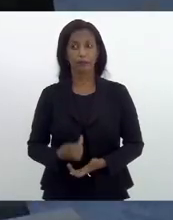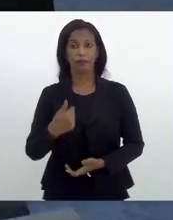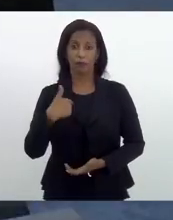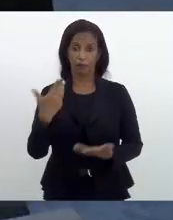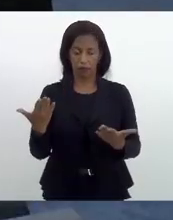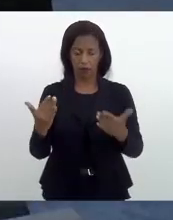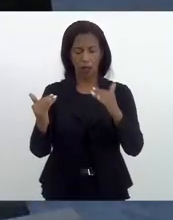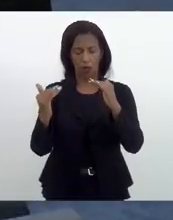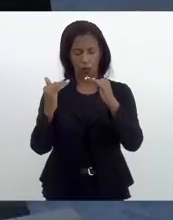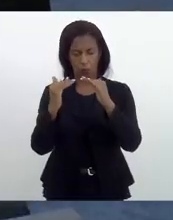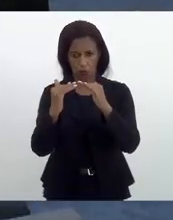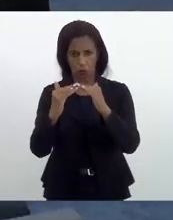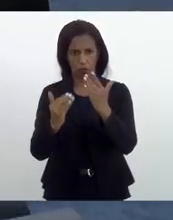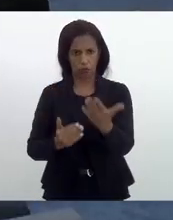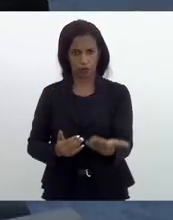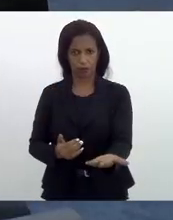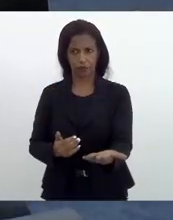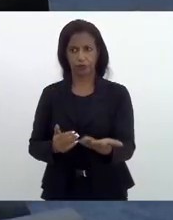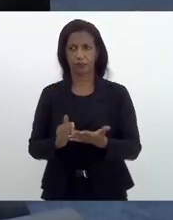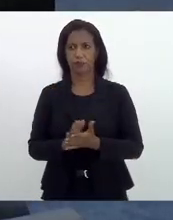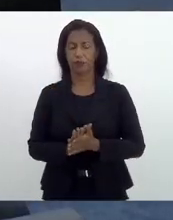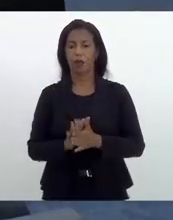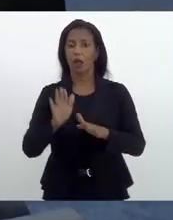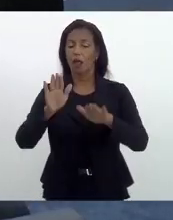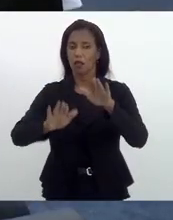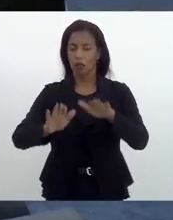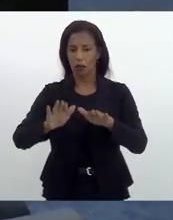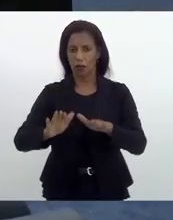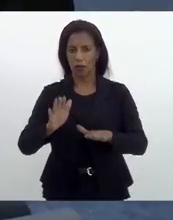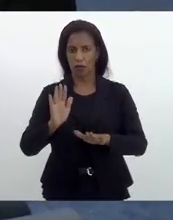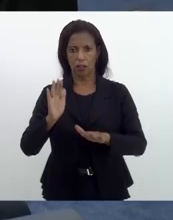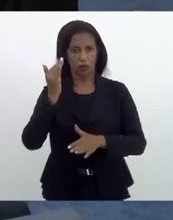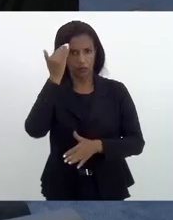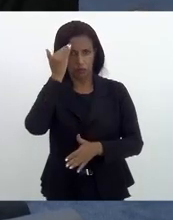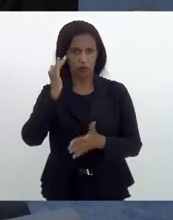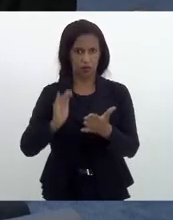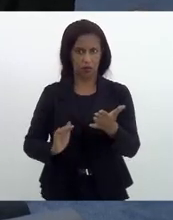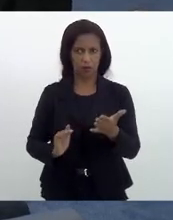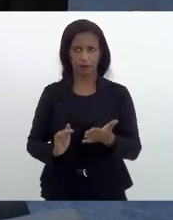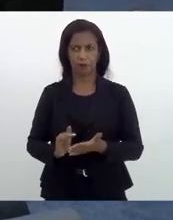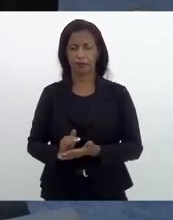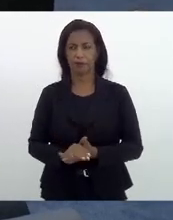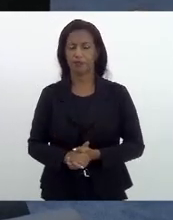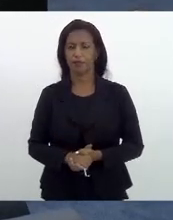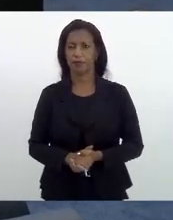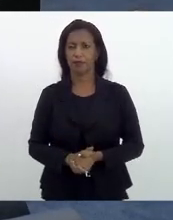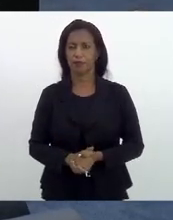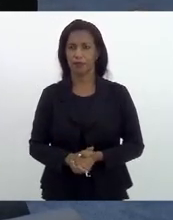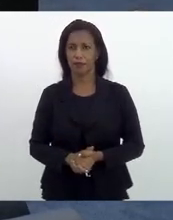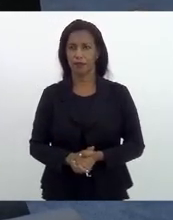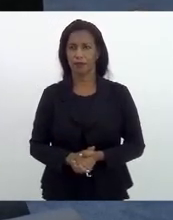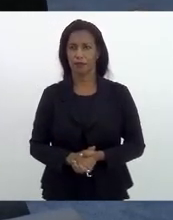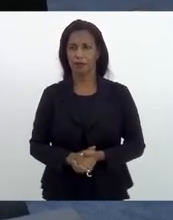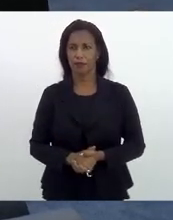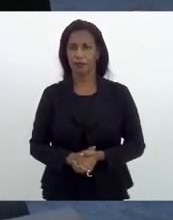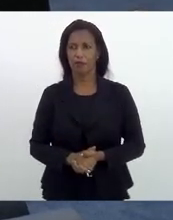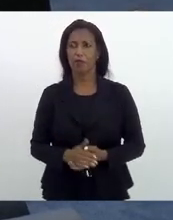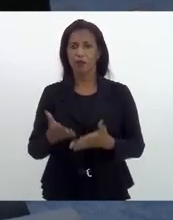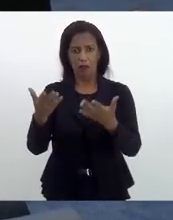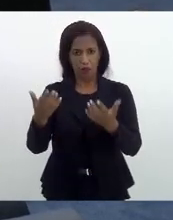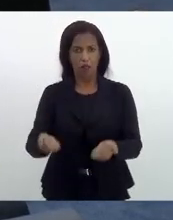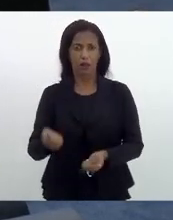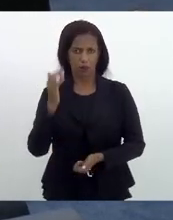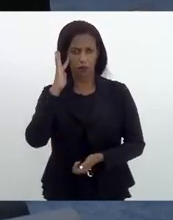for realizada, eu quero... Talvez eu não me fiz entender, quero... Isso dá um encaminhamento, É falei... Nós não vamos resolver? Vamos.